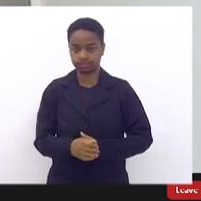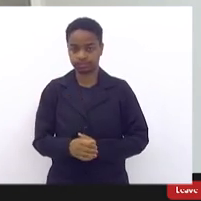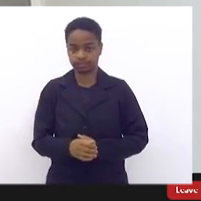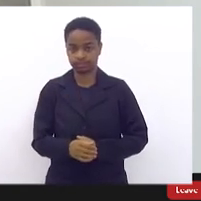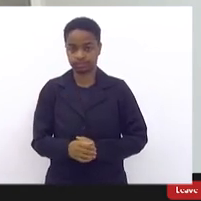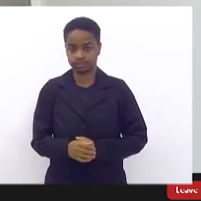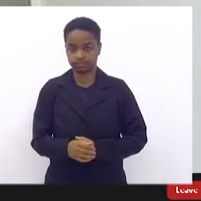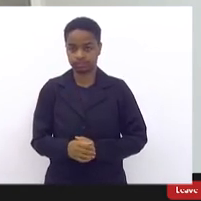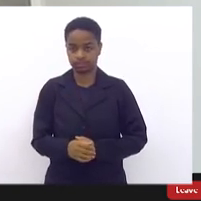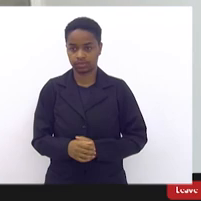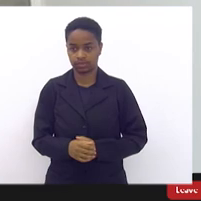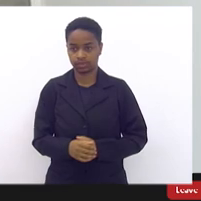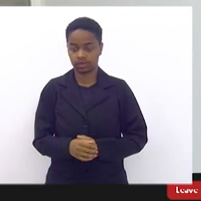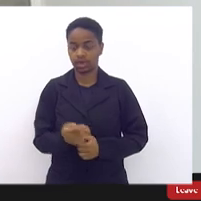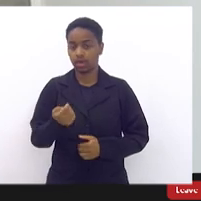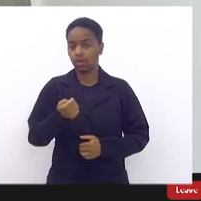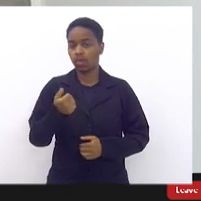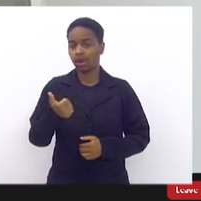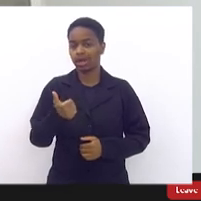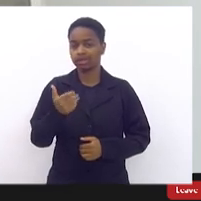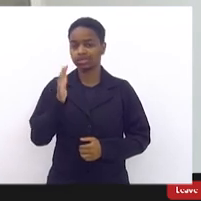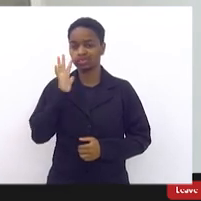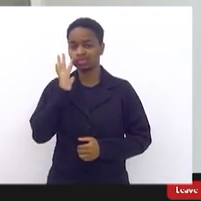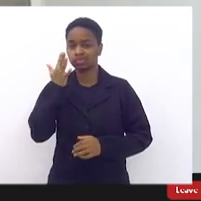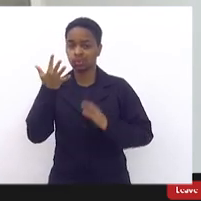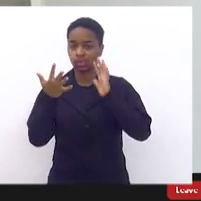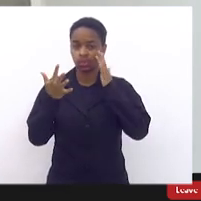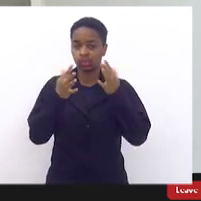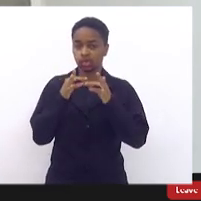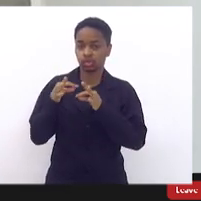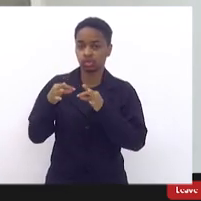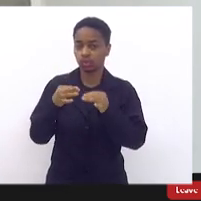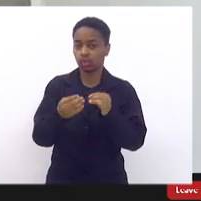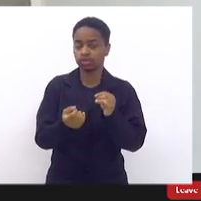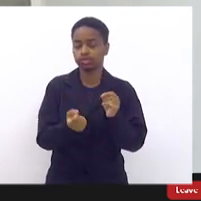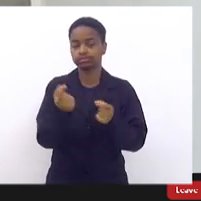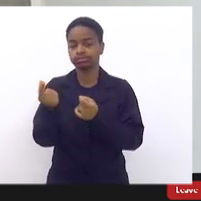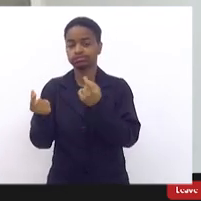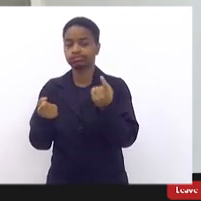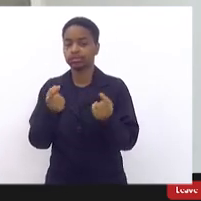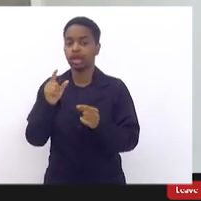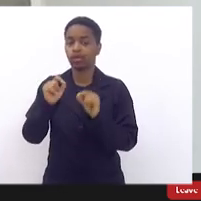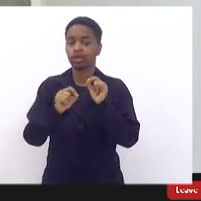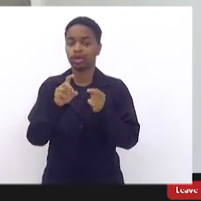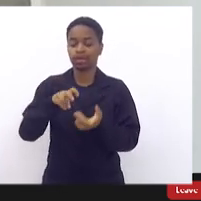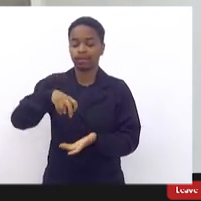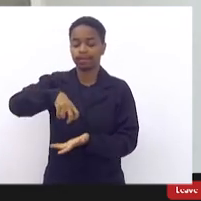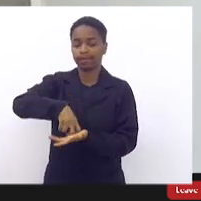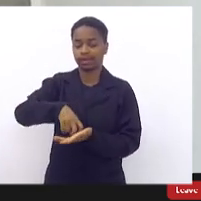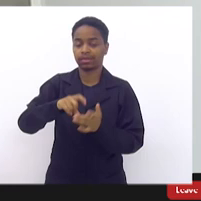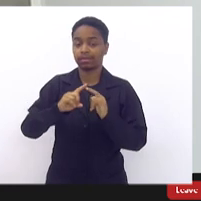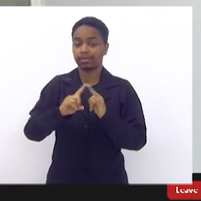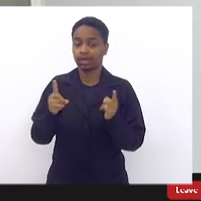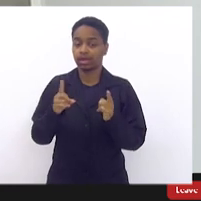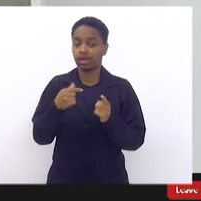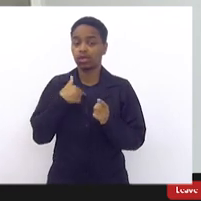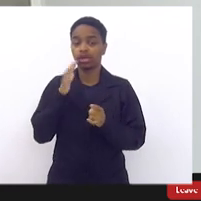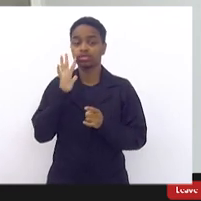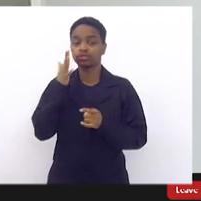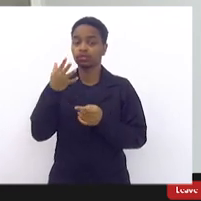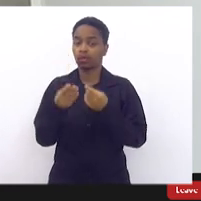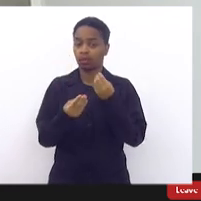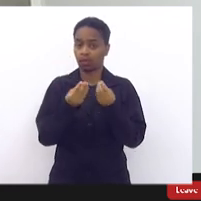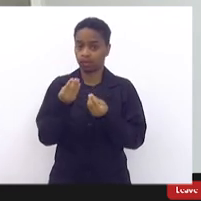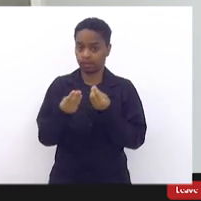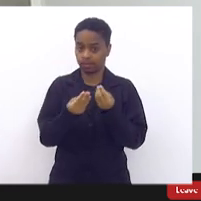quase todas as soluções que foram surgindo foram penais. E a forma como eu resolvi isso,